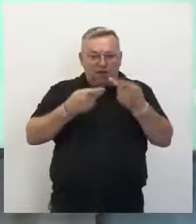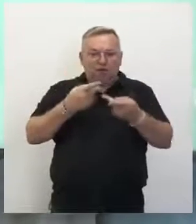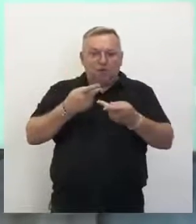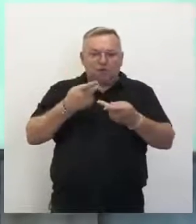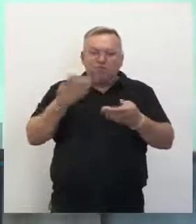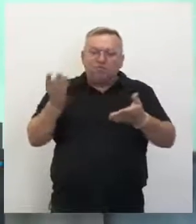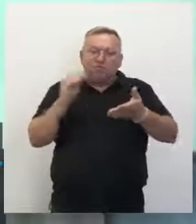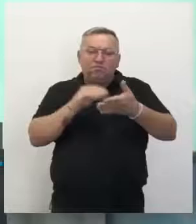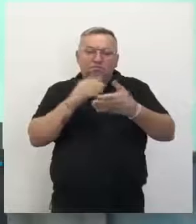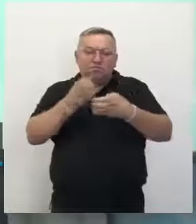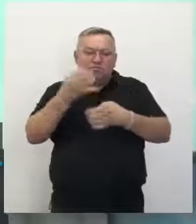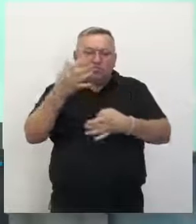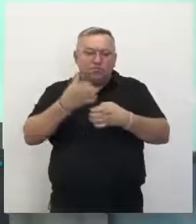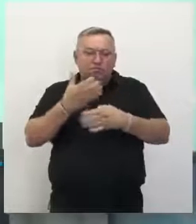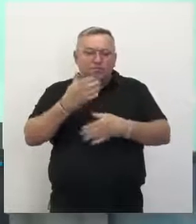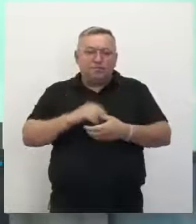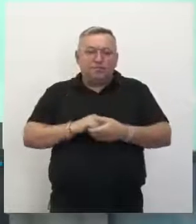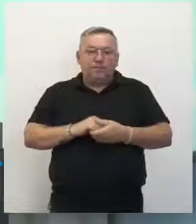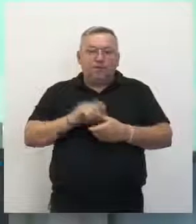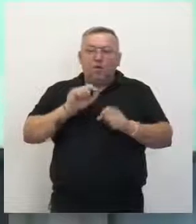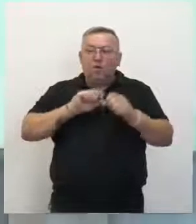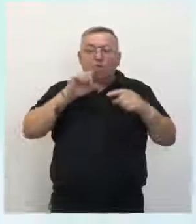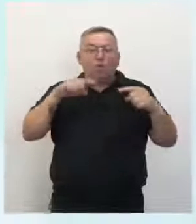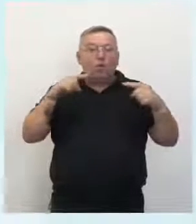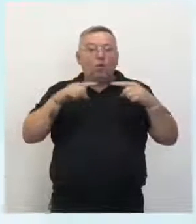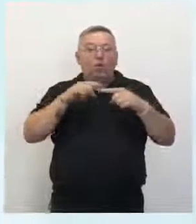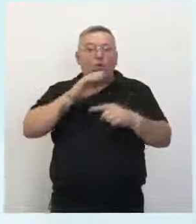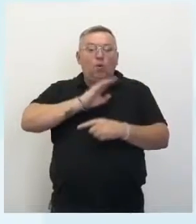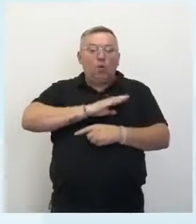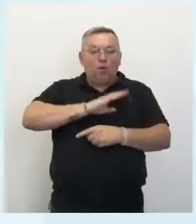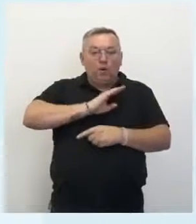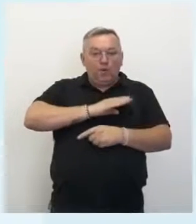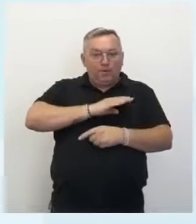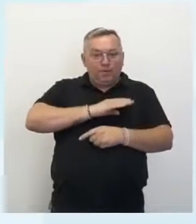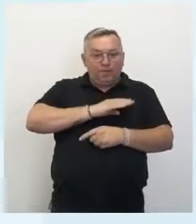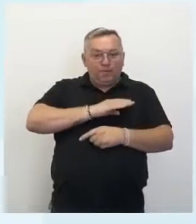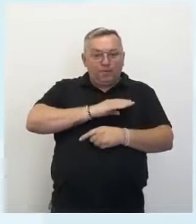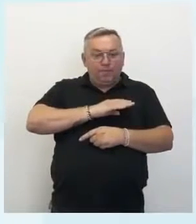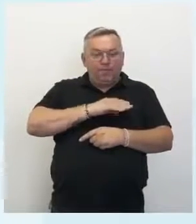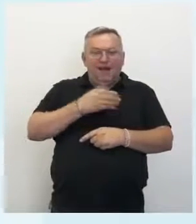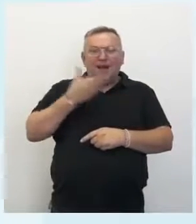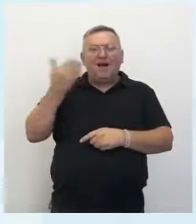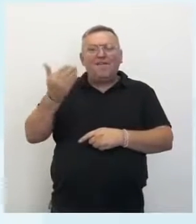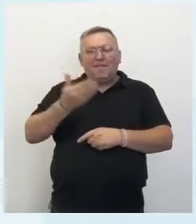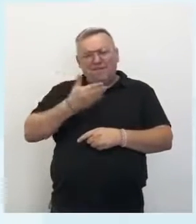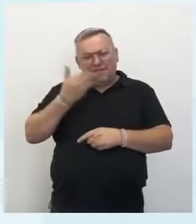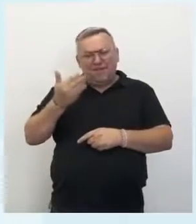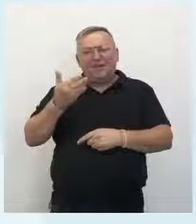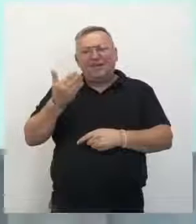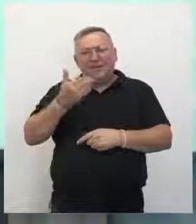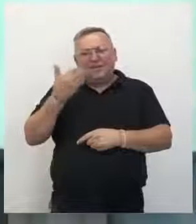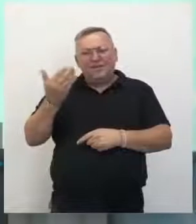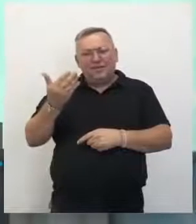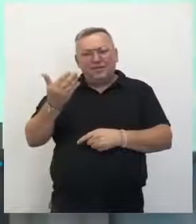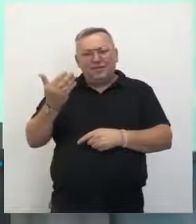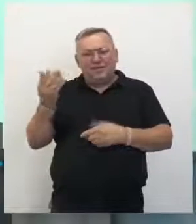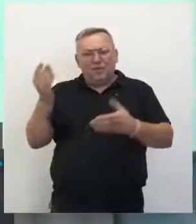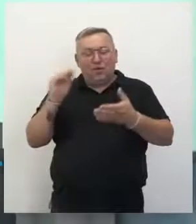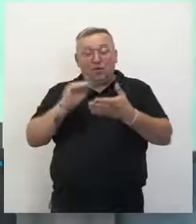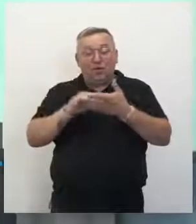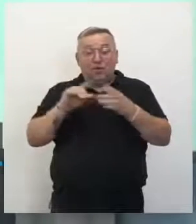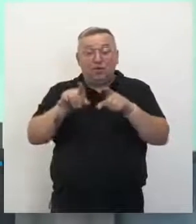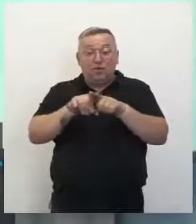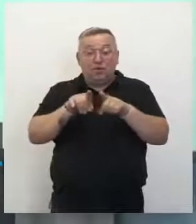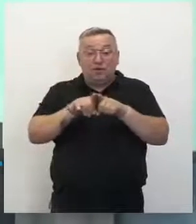pode ir colocando aí que o professor Magno vai lendo. Ó, qual é a função do coração? Tá fácil essa, né? E eu já vou colocar aqui até,